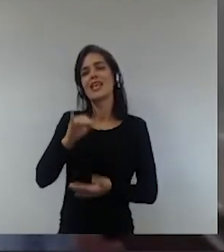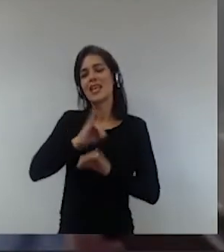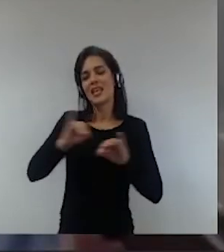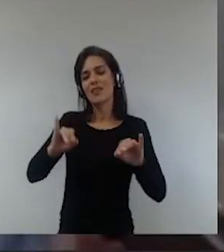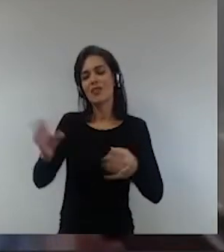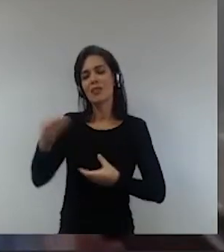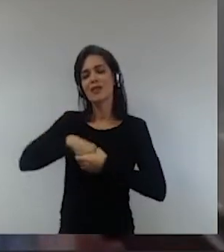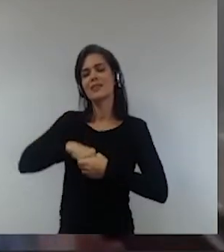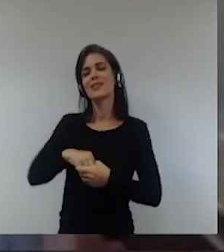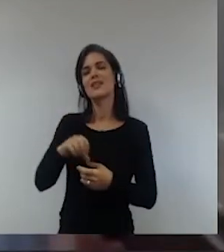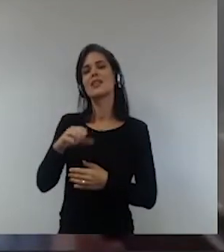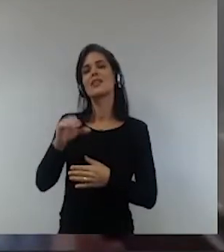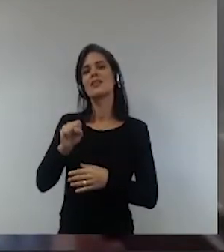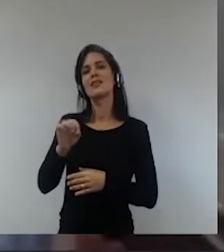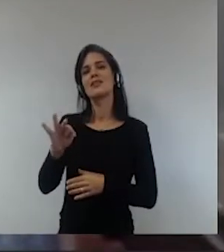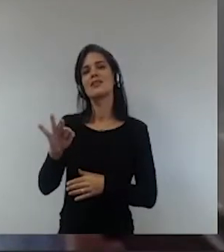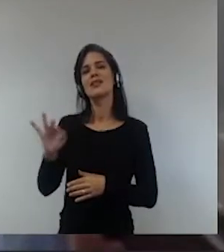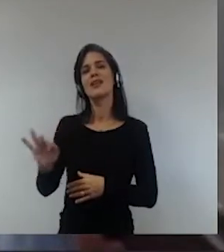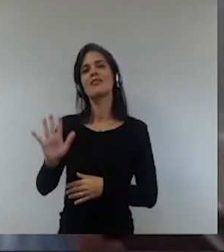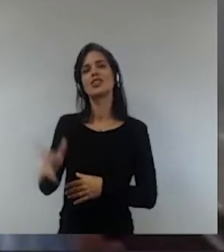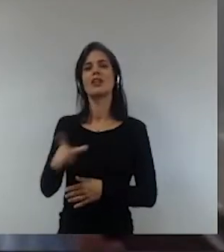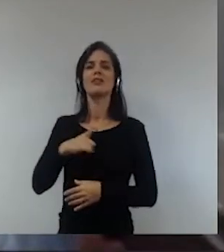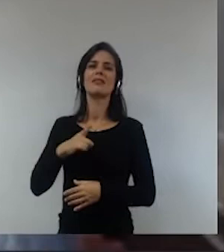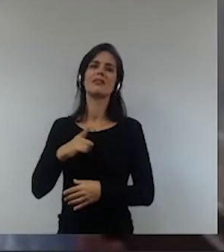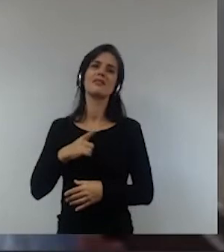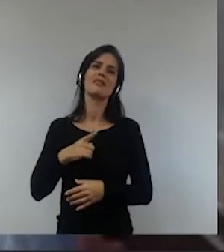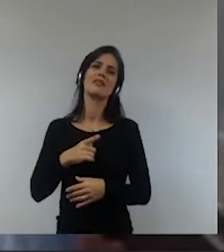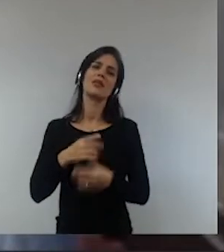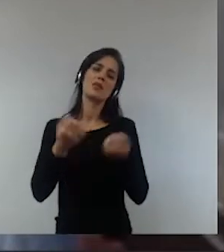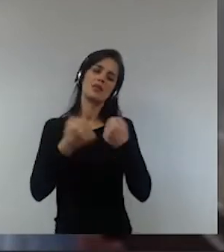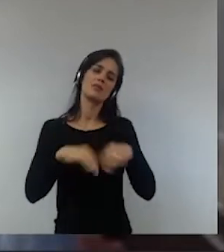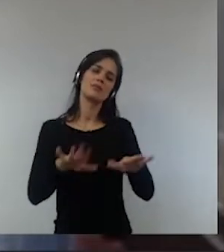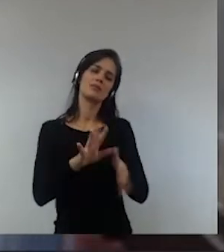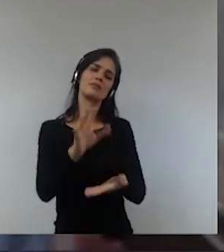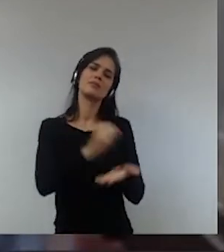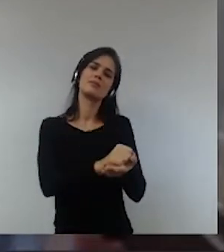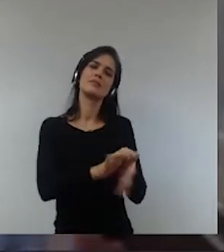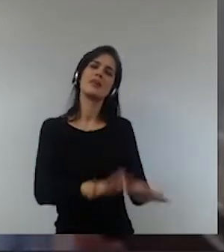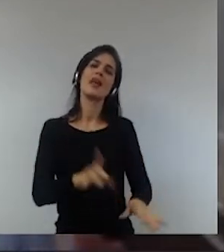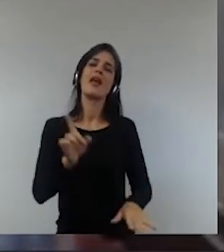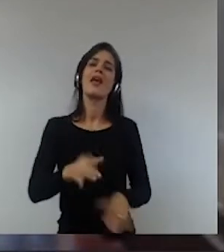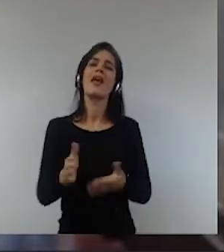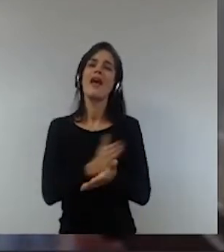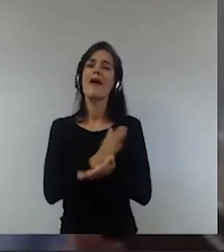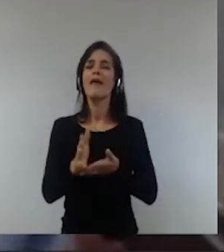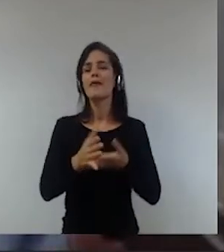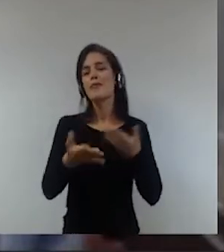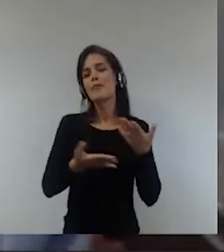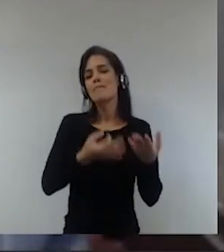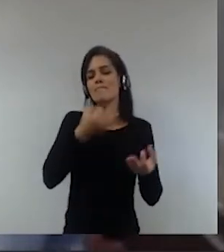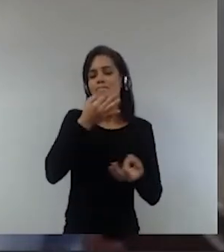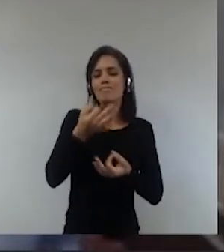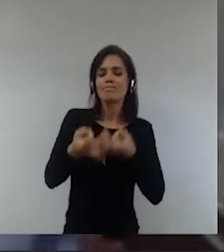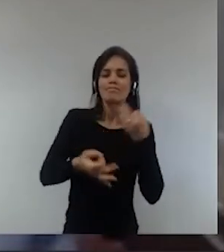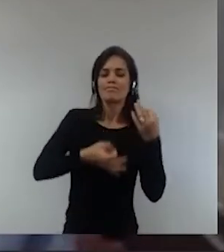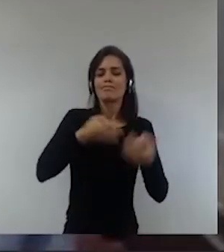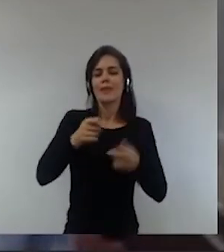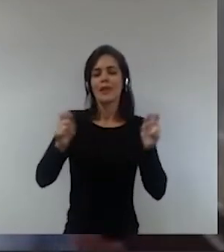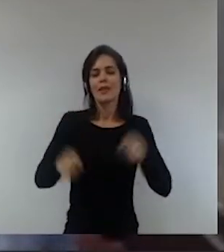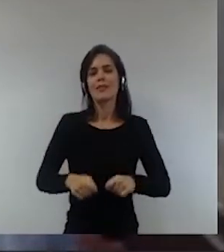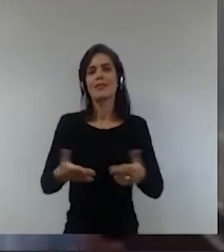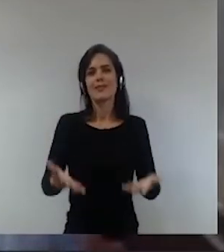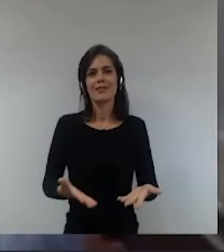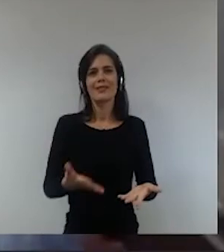Com isso se libera a necessidade de cadastro. Então, vejam, são alternativas que temos, a realização do cadastro